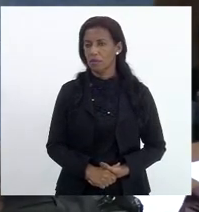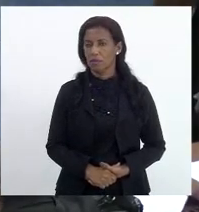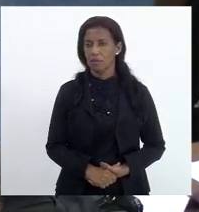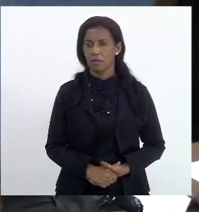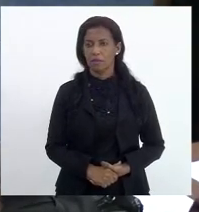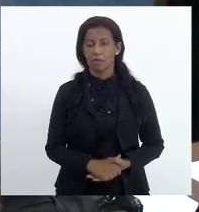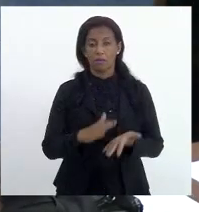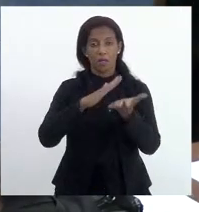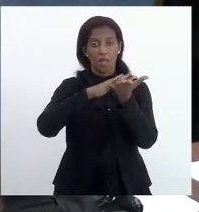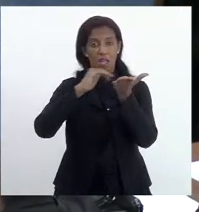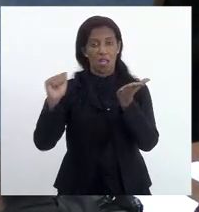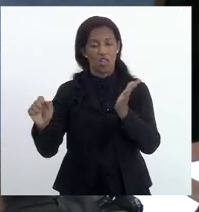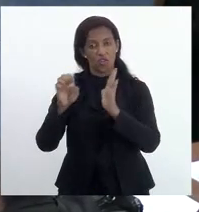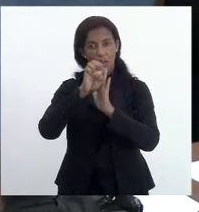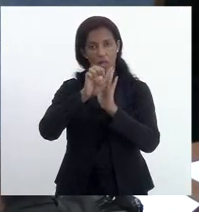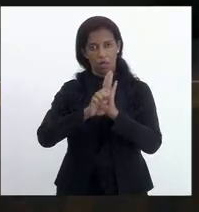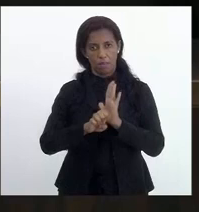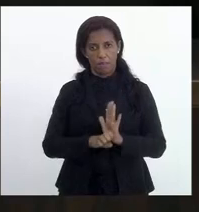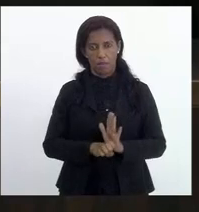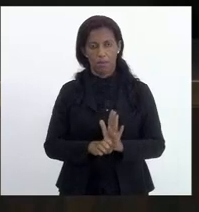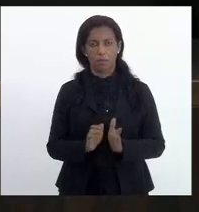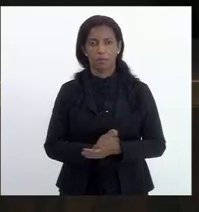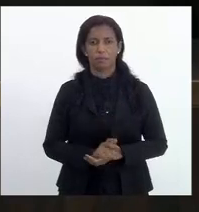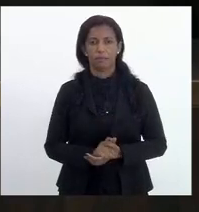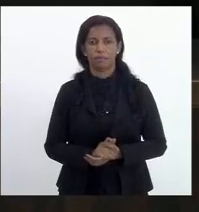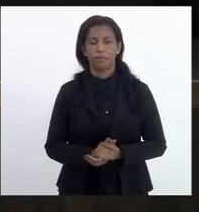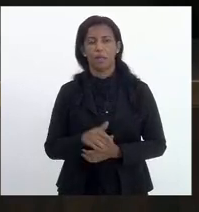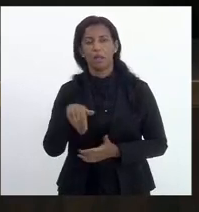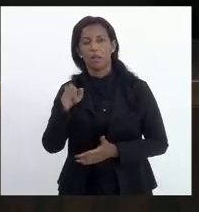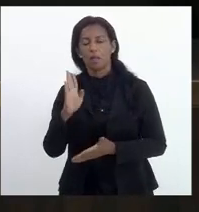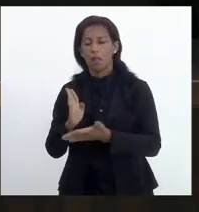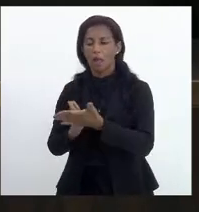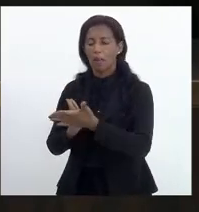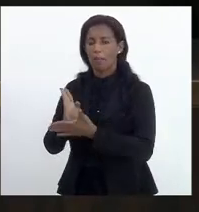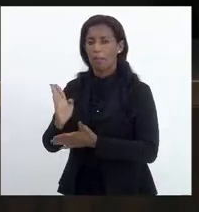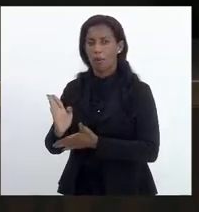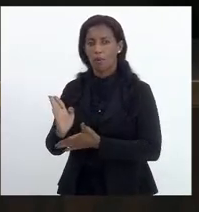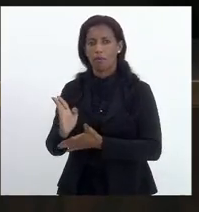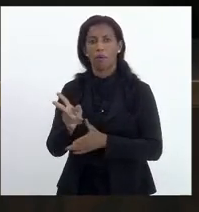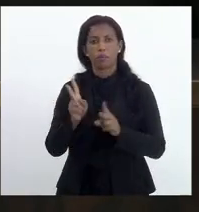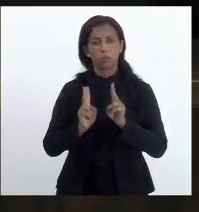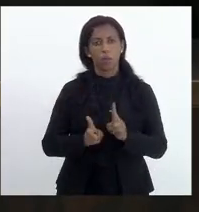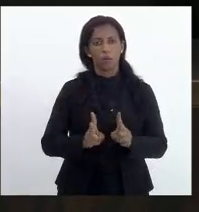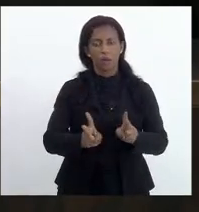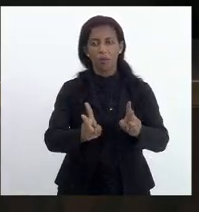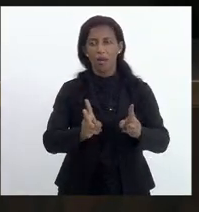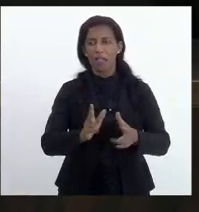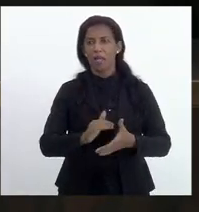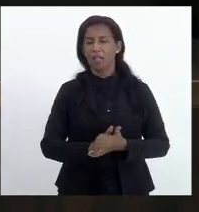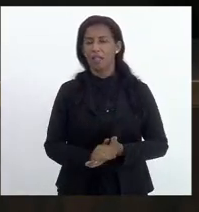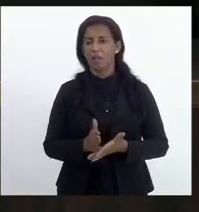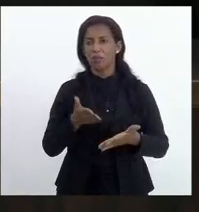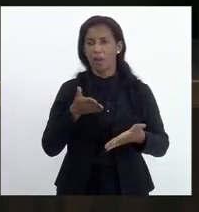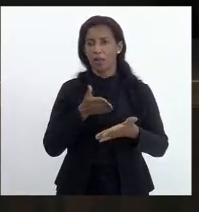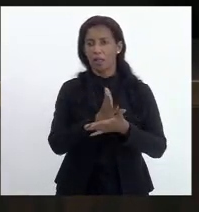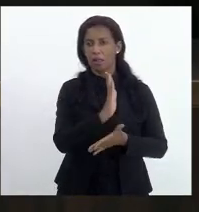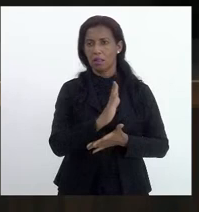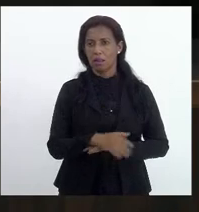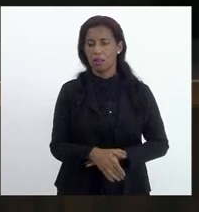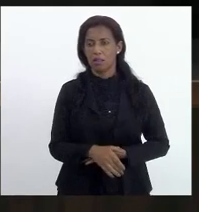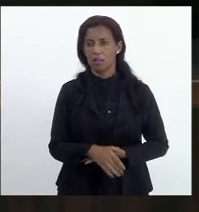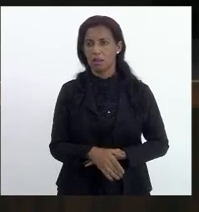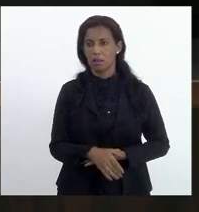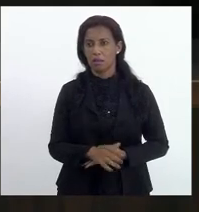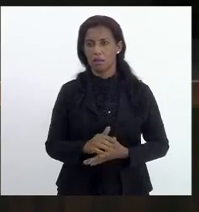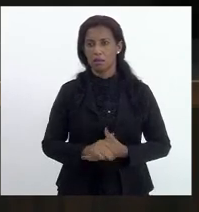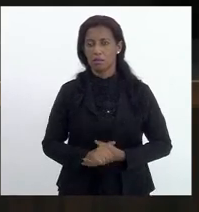Retirada a emenda. Senhores que aprovam, maneiras como estão. Aprovado. Vai a